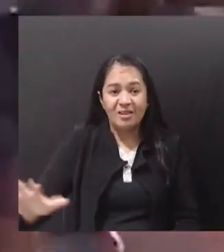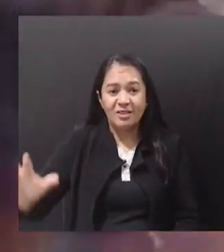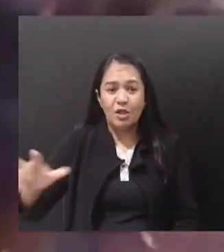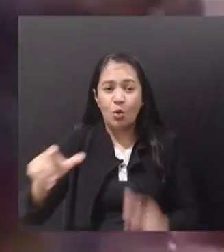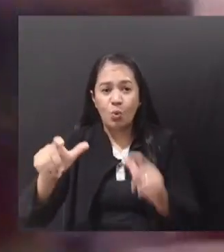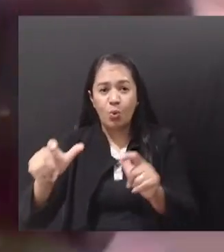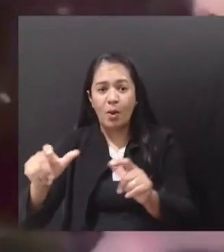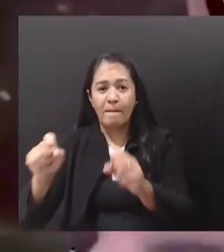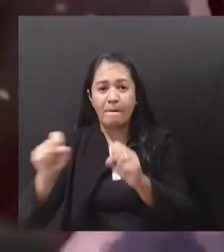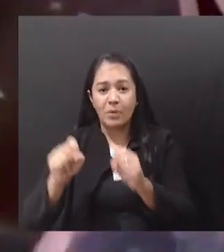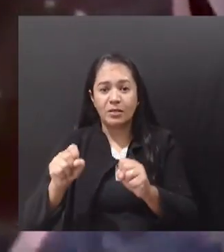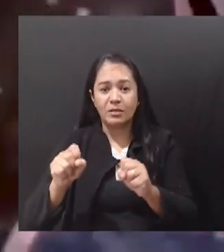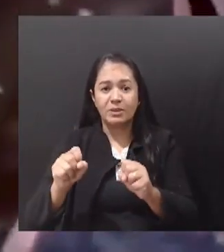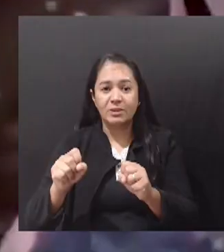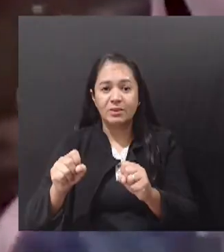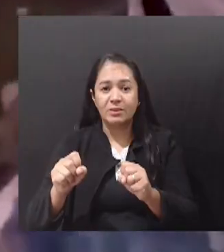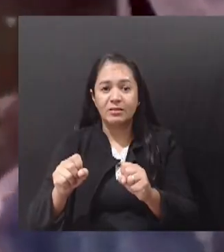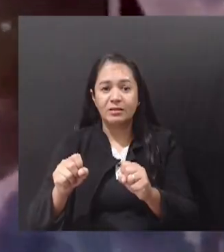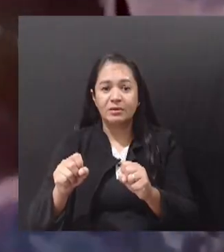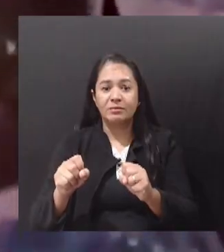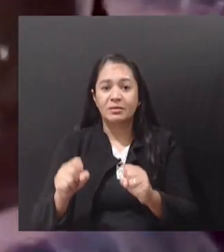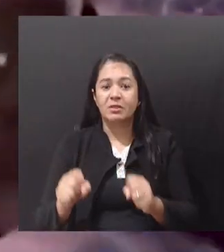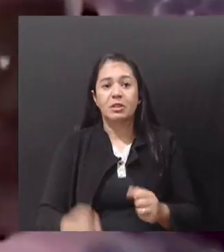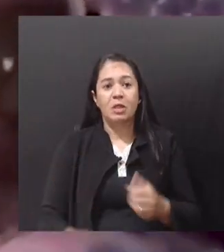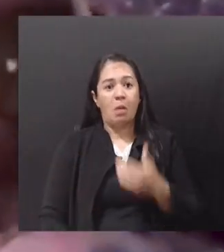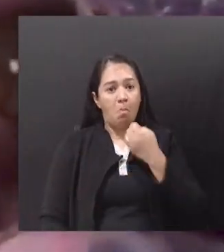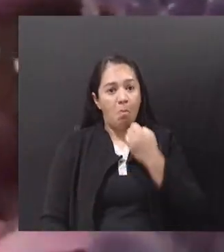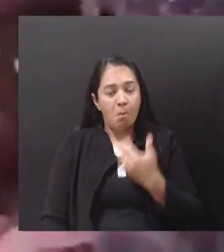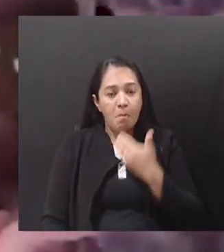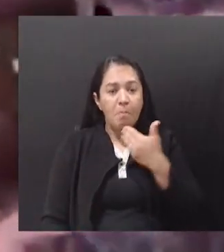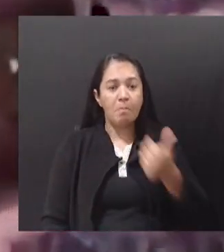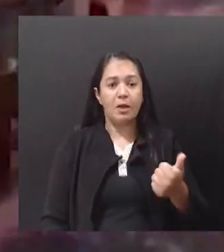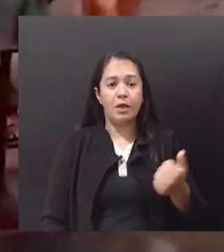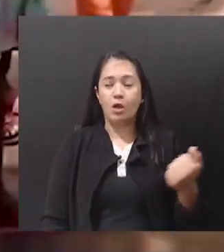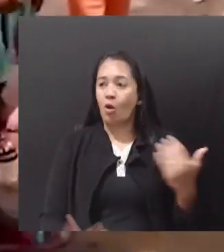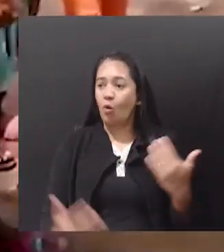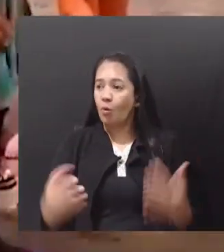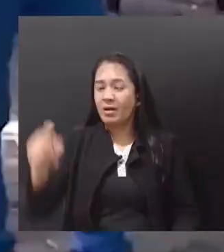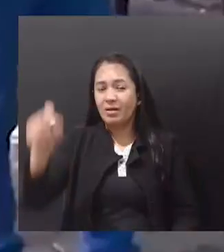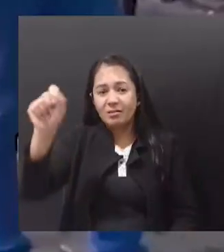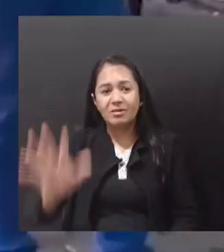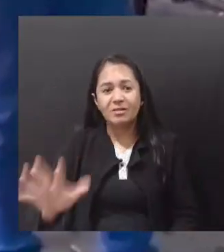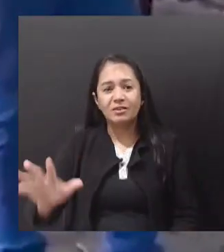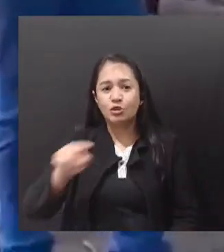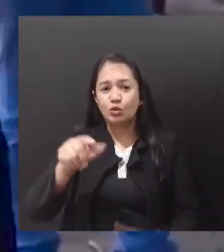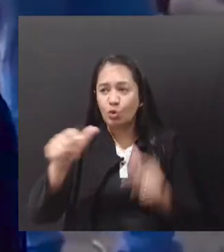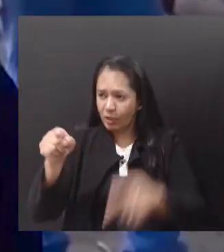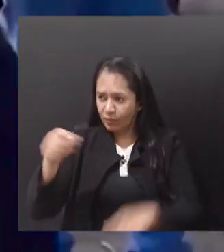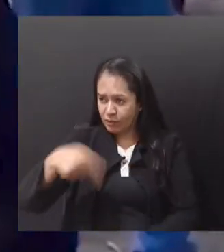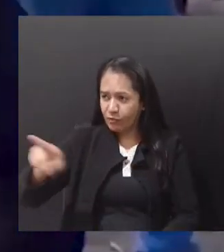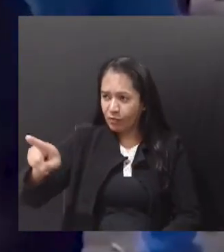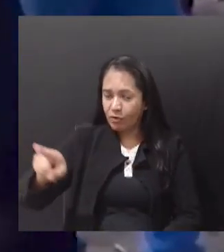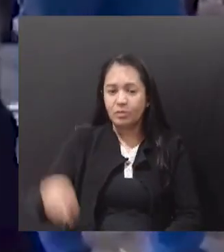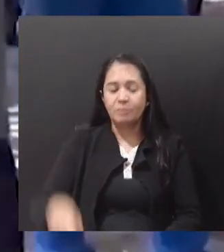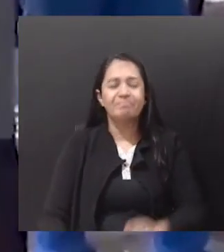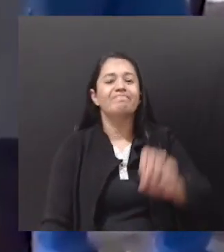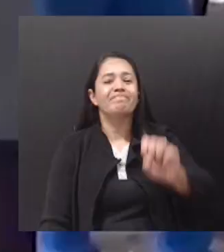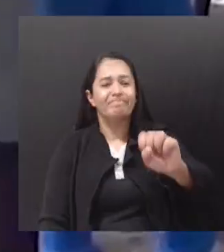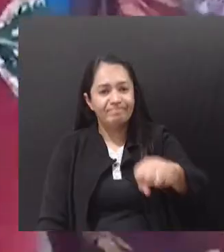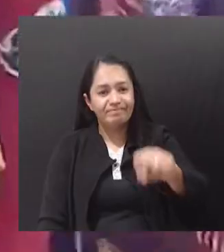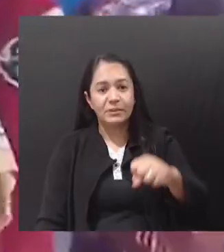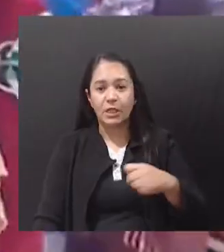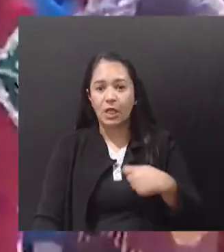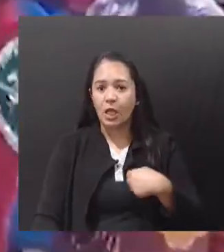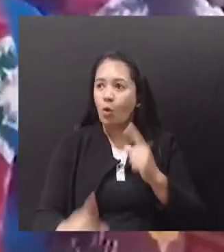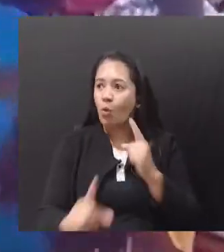podem ser considerados até abastados em relação ao continente africano, nesses lugares que você foi? Foi exatamente isso. O que eu encontrei